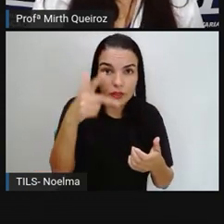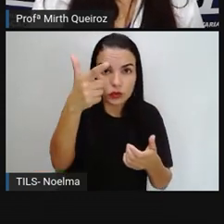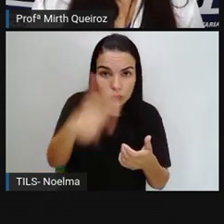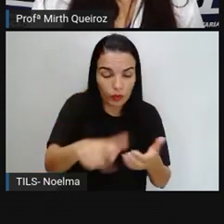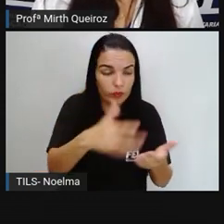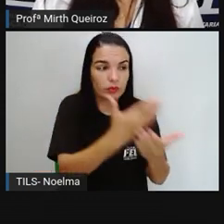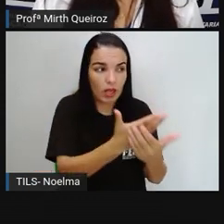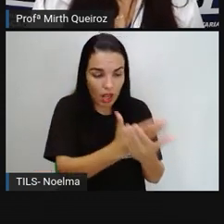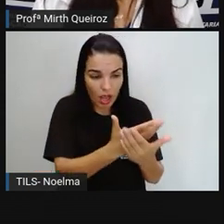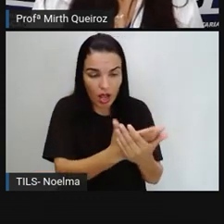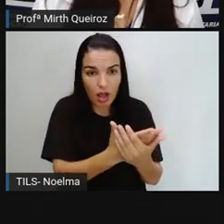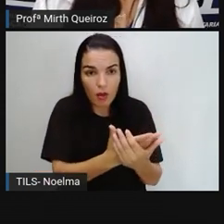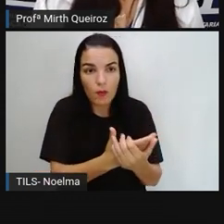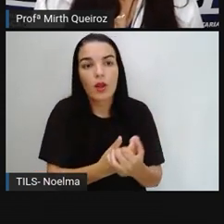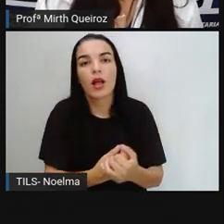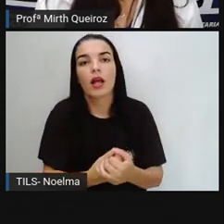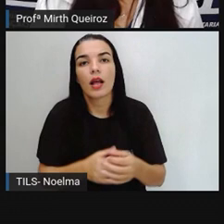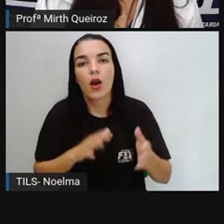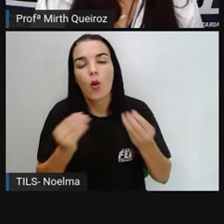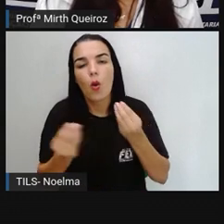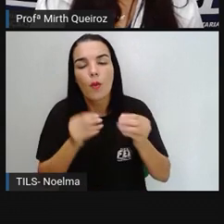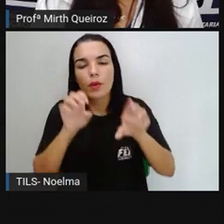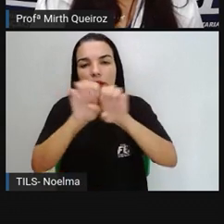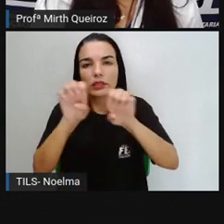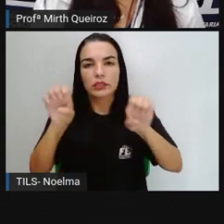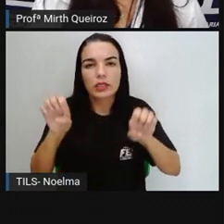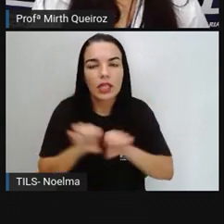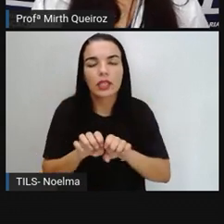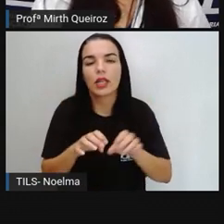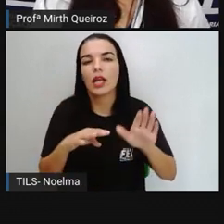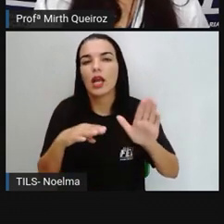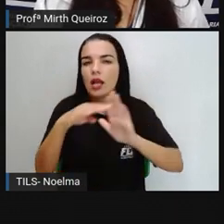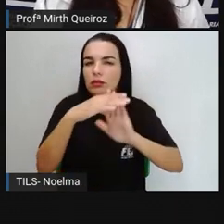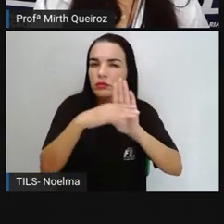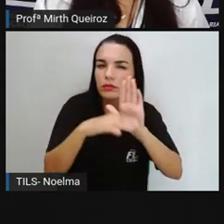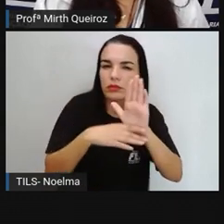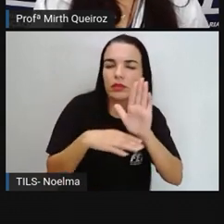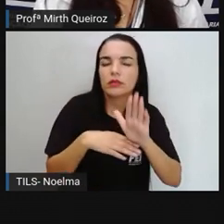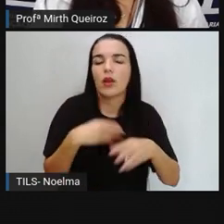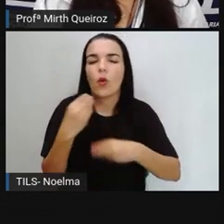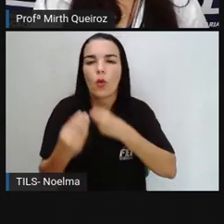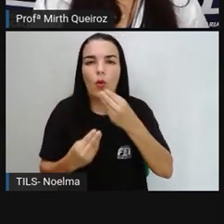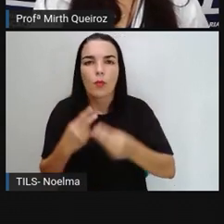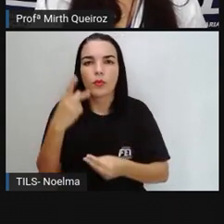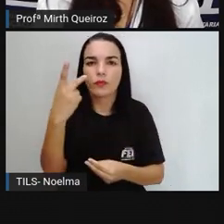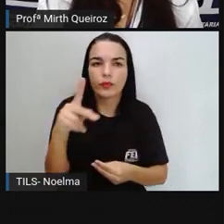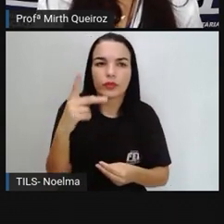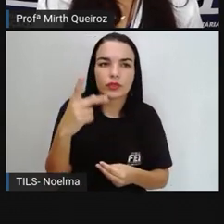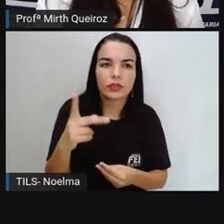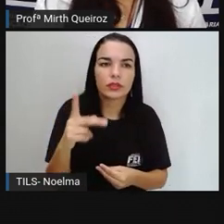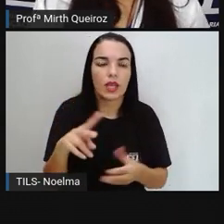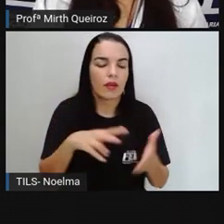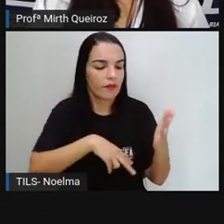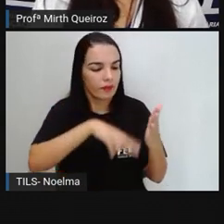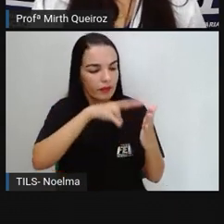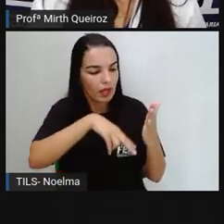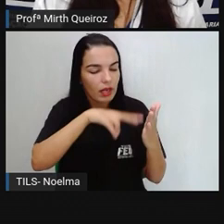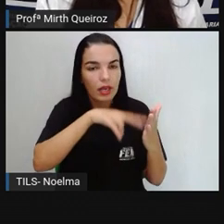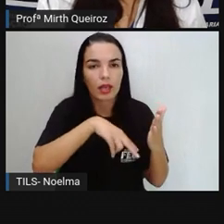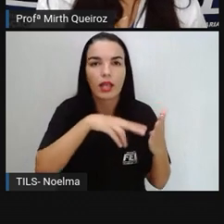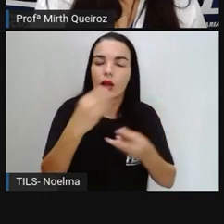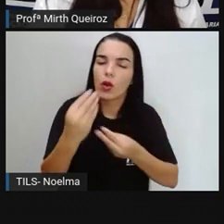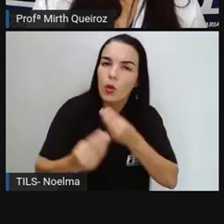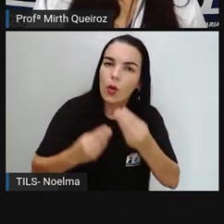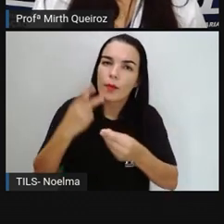essa aula que fala sobre as estratégias de leitura, né? Qual a sua postura ali que você deve ter